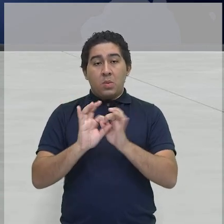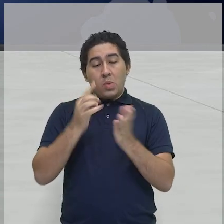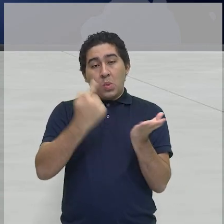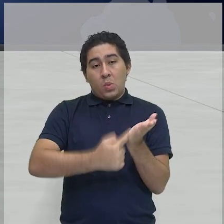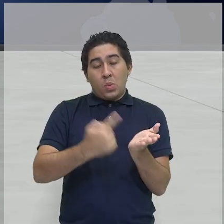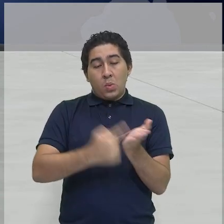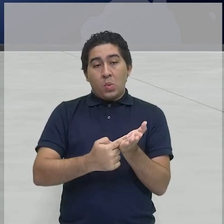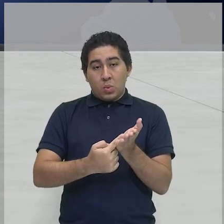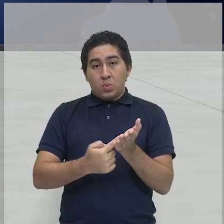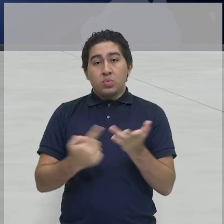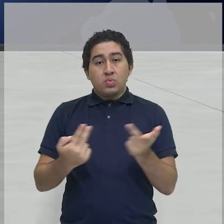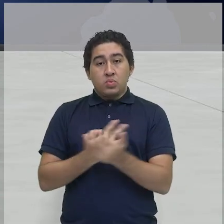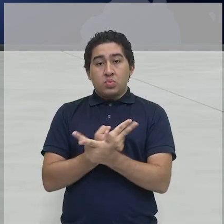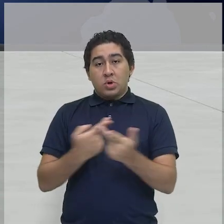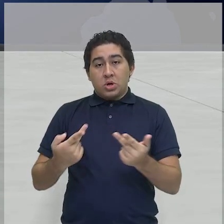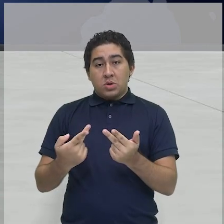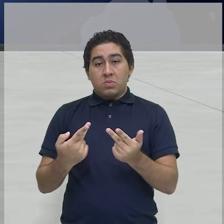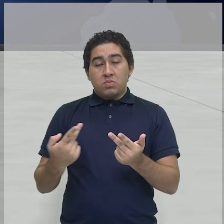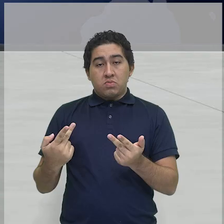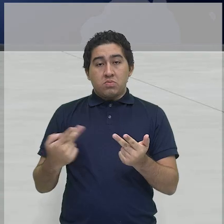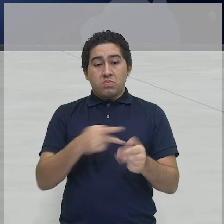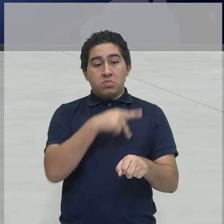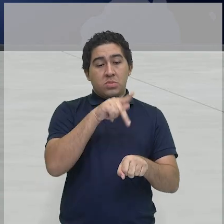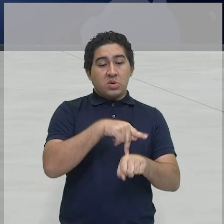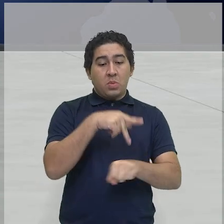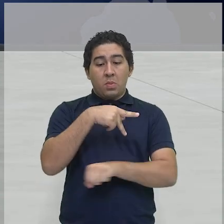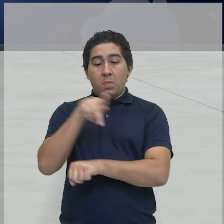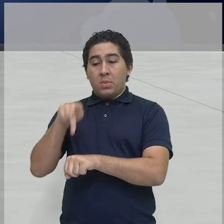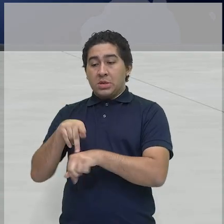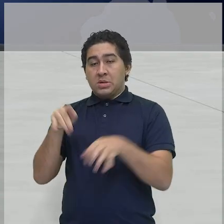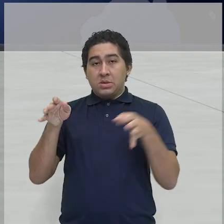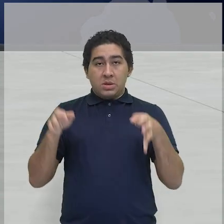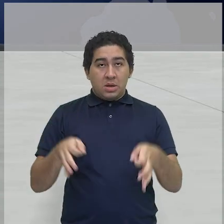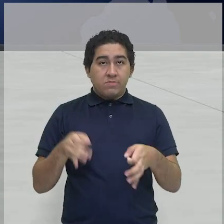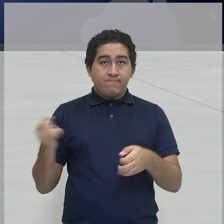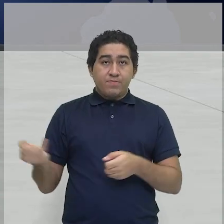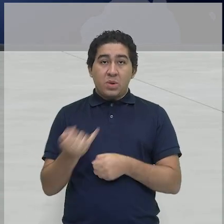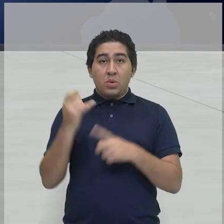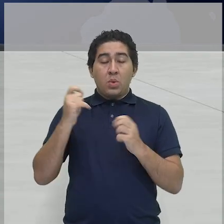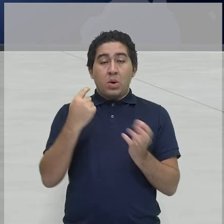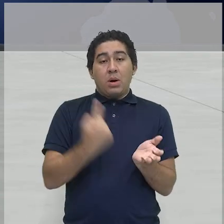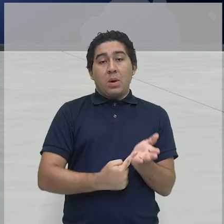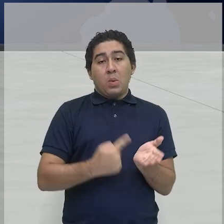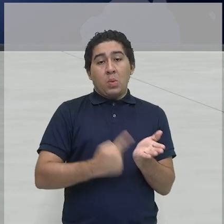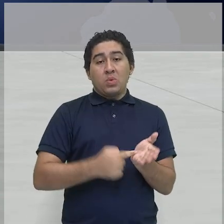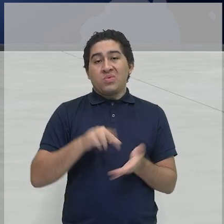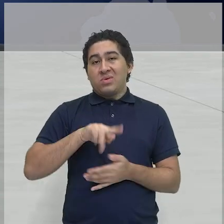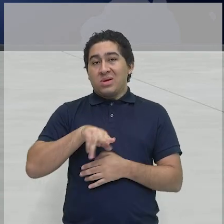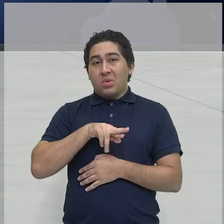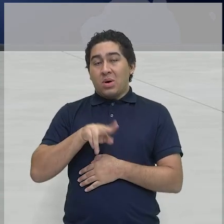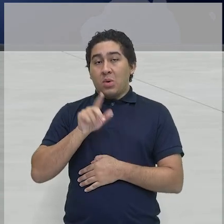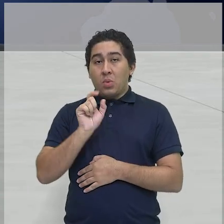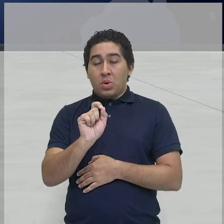bilaterais ou multilaterais. É muito importante que esses acordos eles não